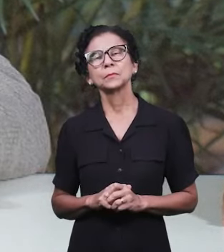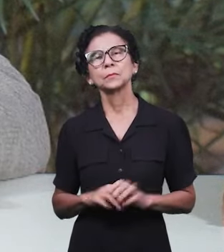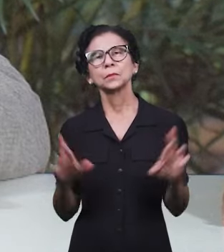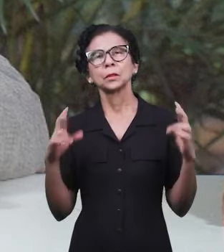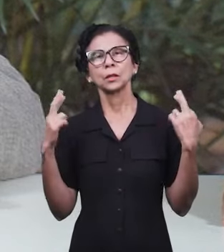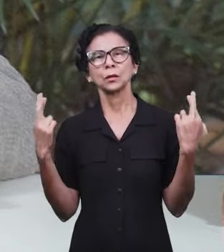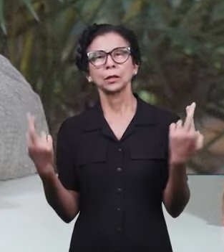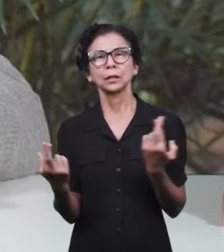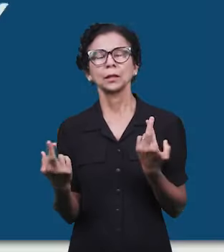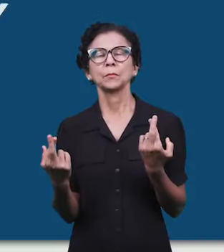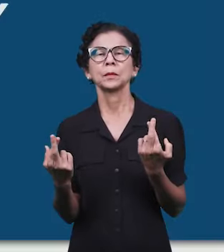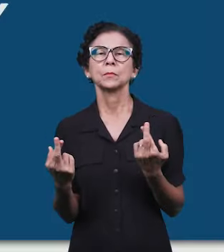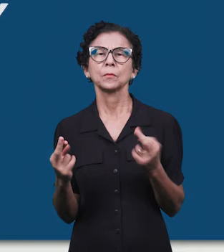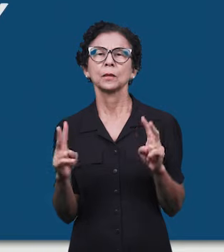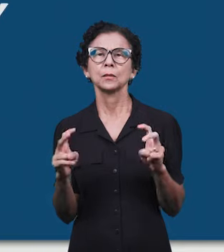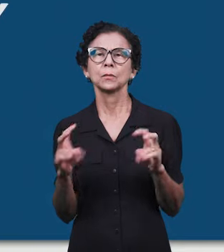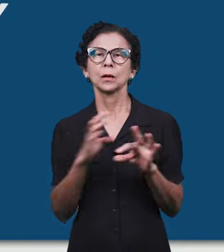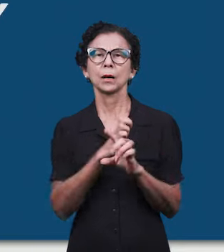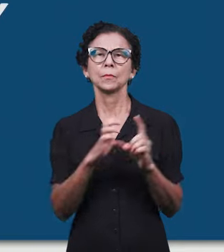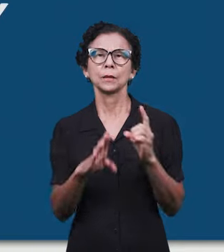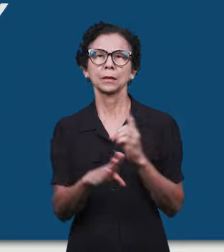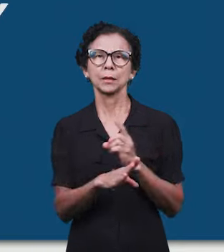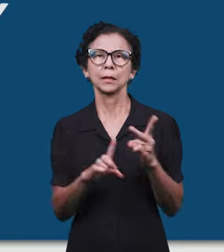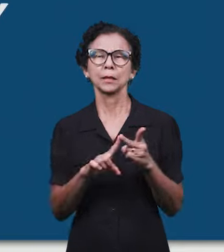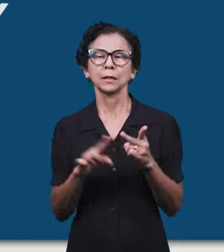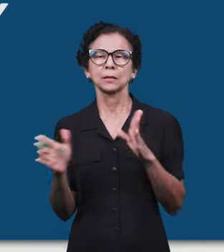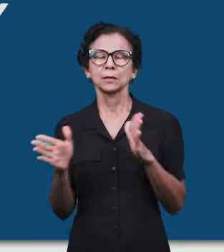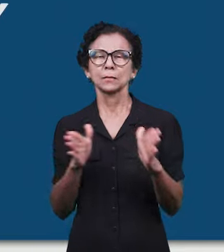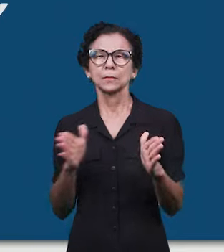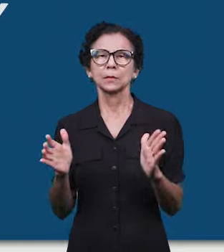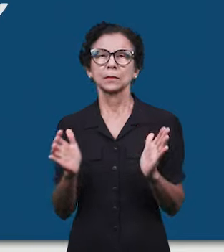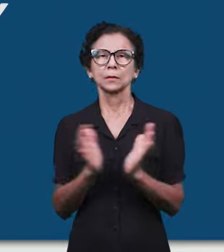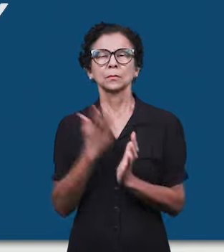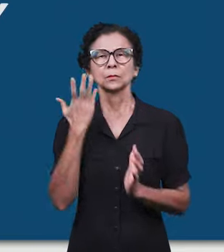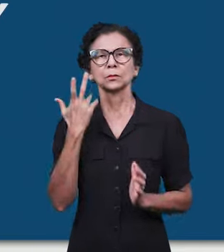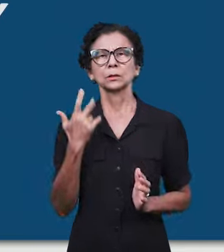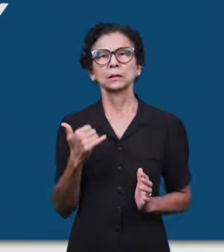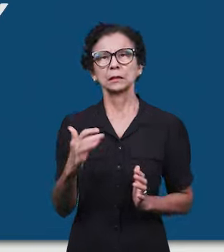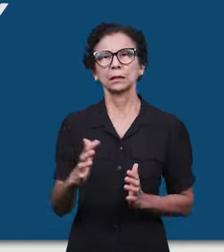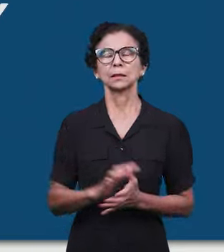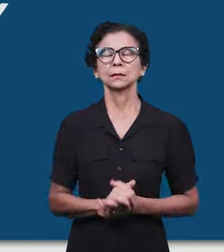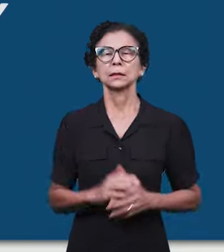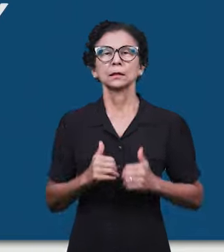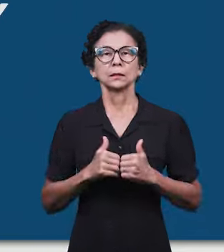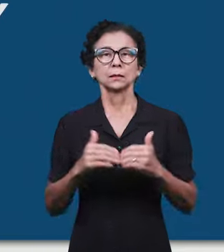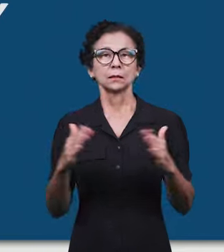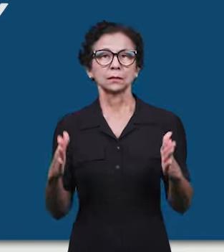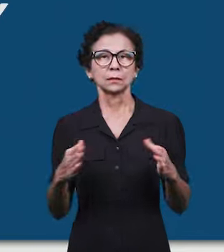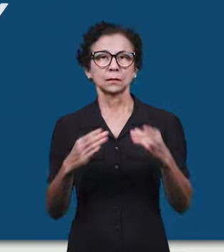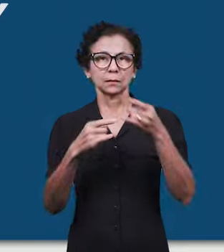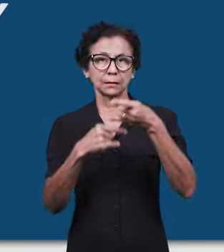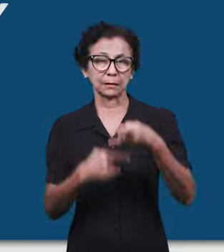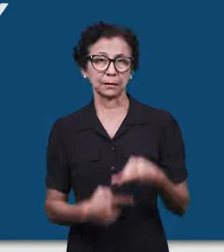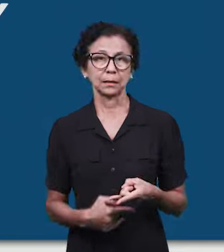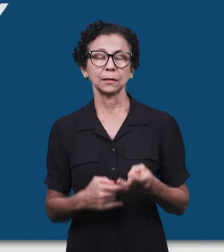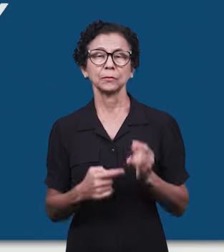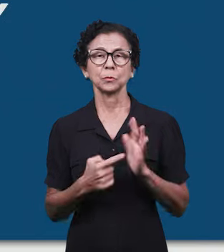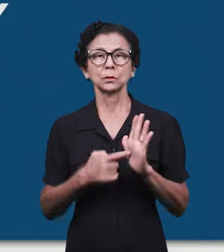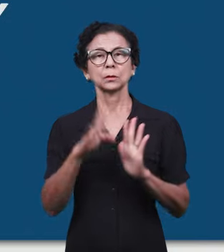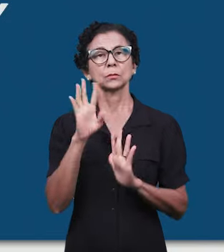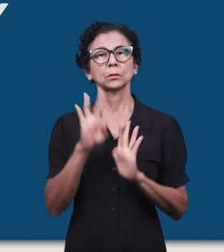6, versos 6 e 7, e este texto diz o seguinte: e estas palavras que hoje te